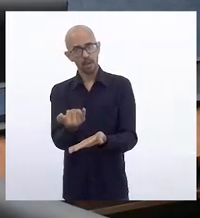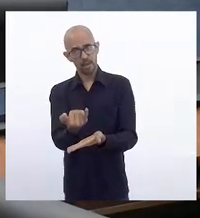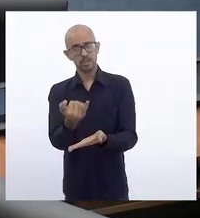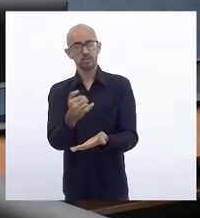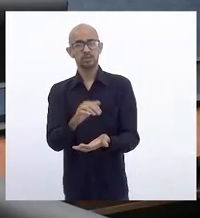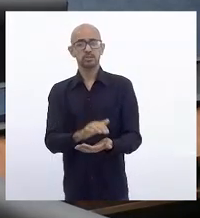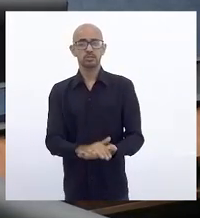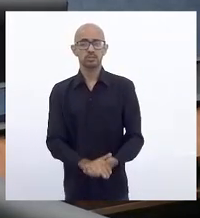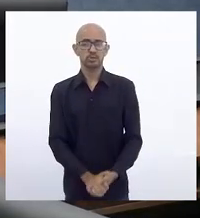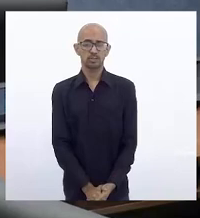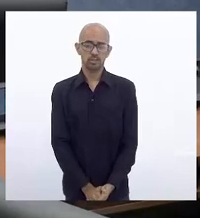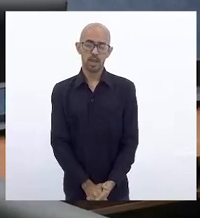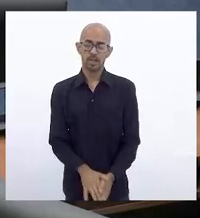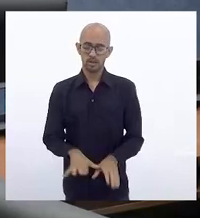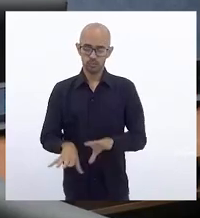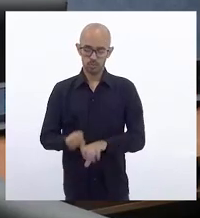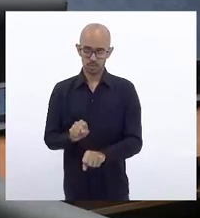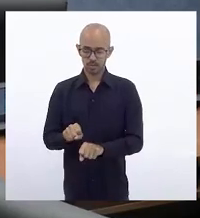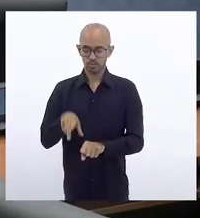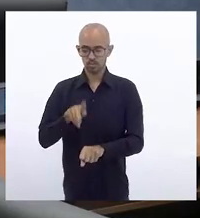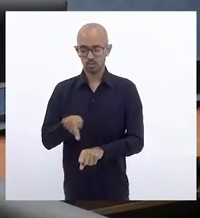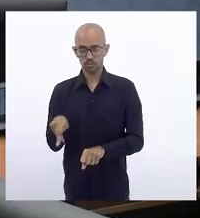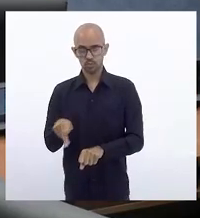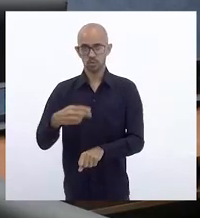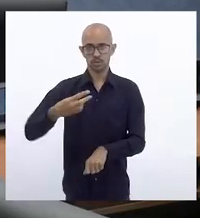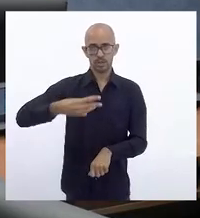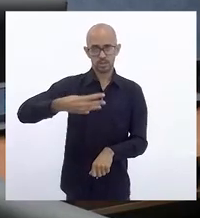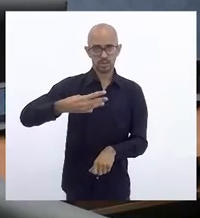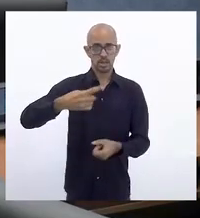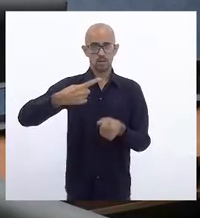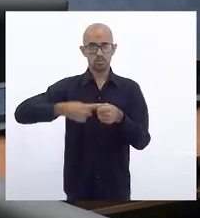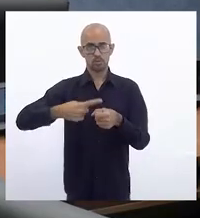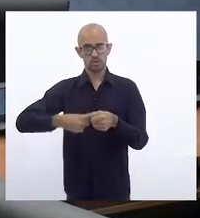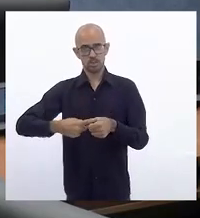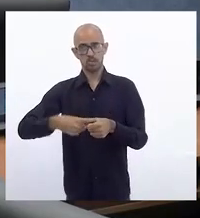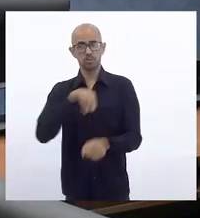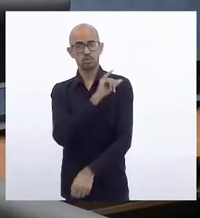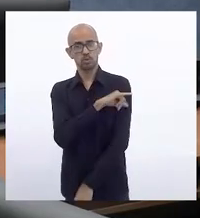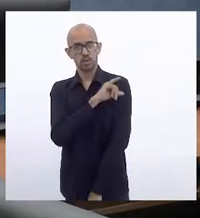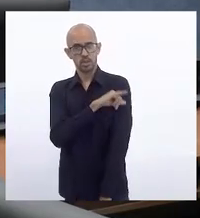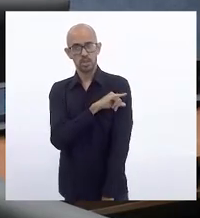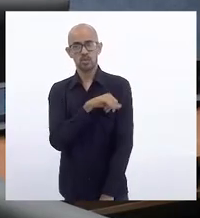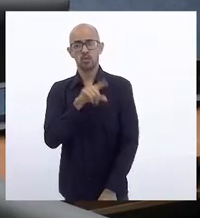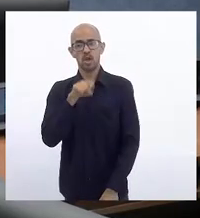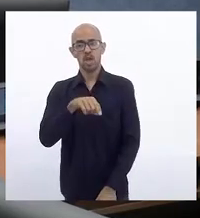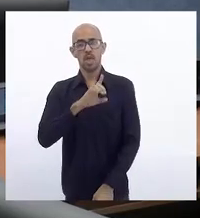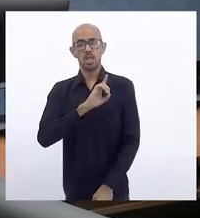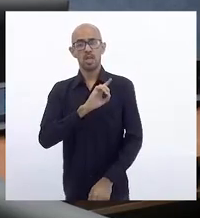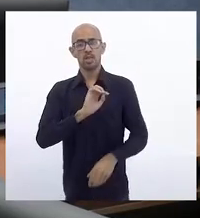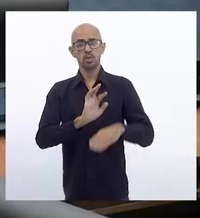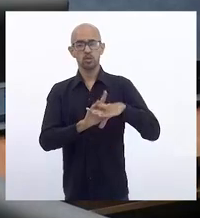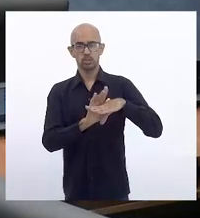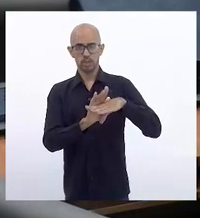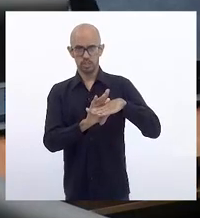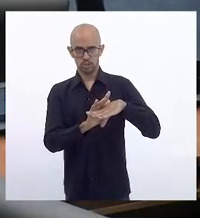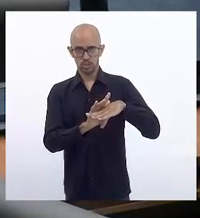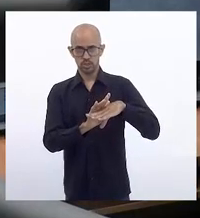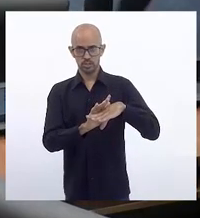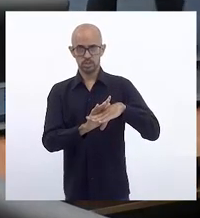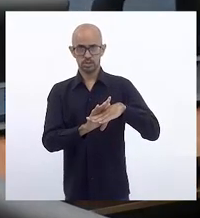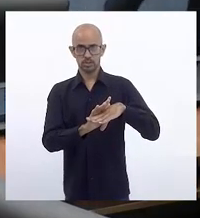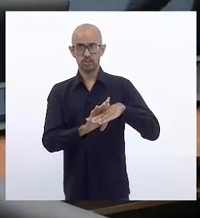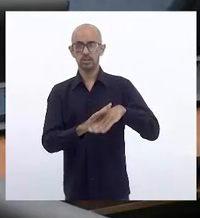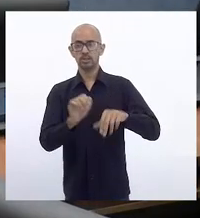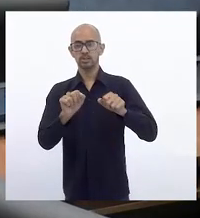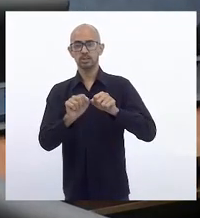Faculdade de Formação de Professores. Qual é o terceiro maior município do estado do Rio de Janeiro? É Duque de Caxias. Qual é a forma que se dá